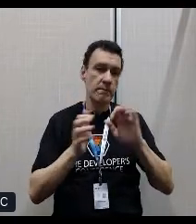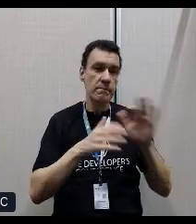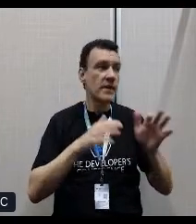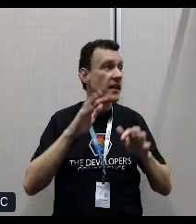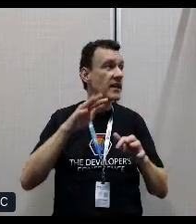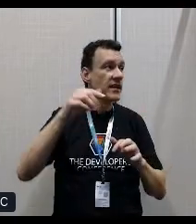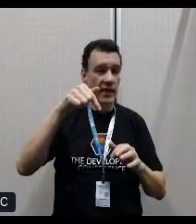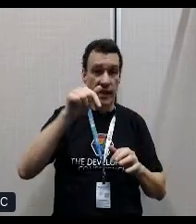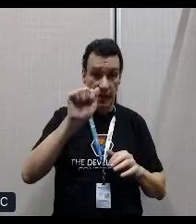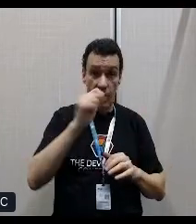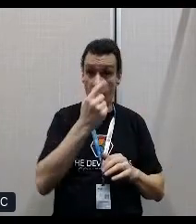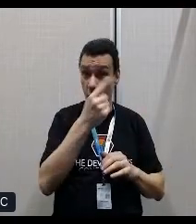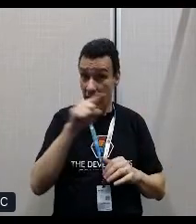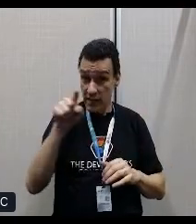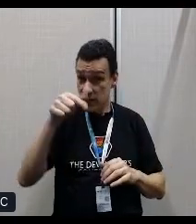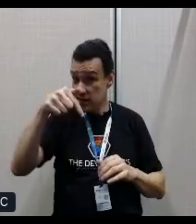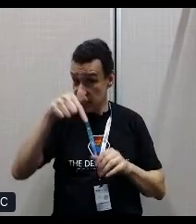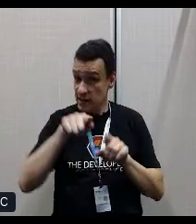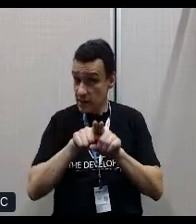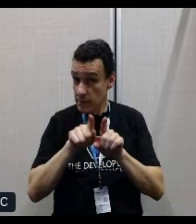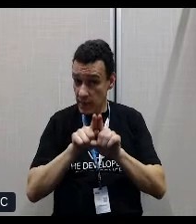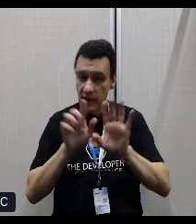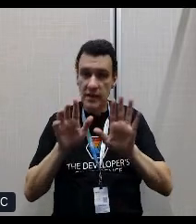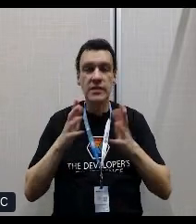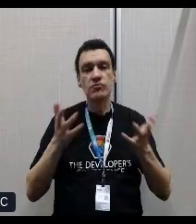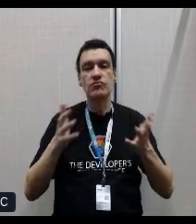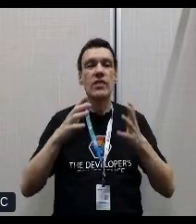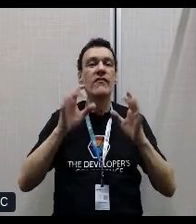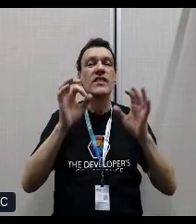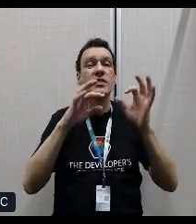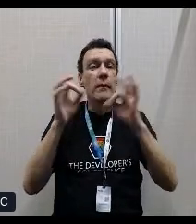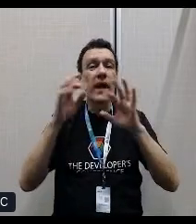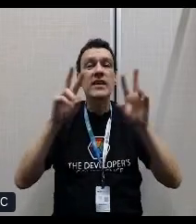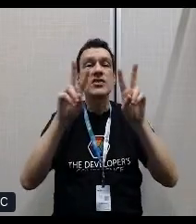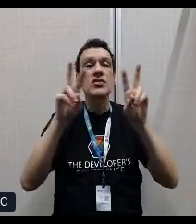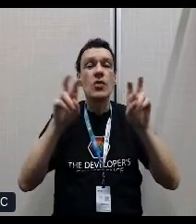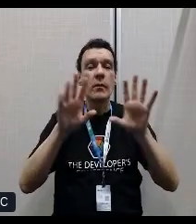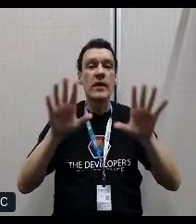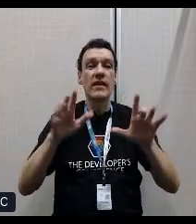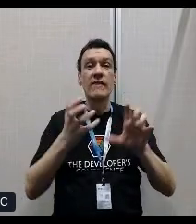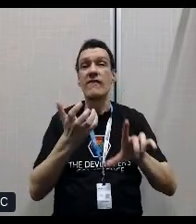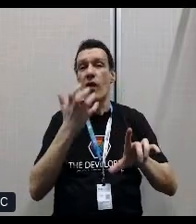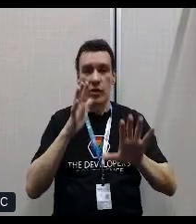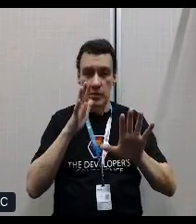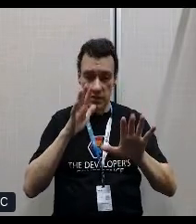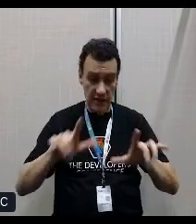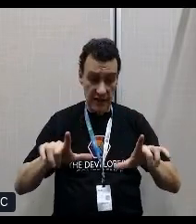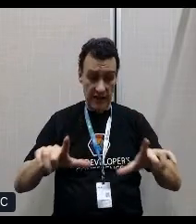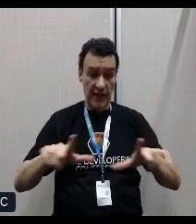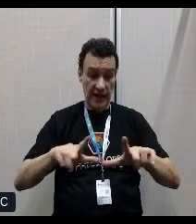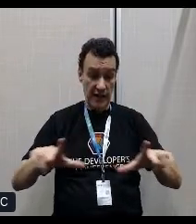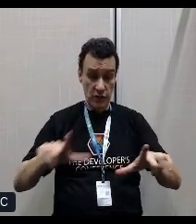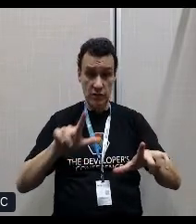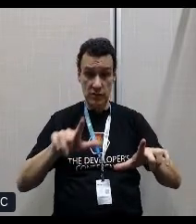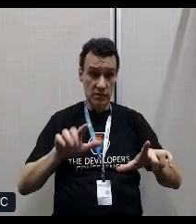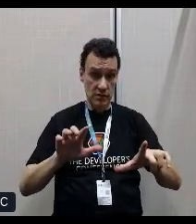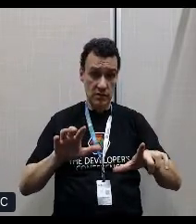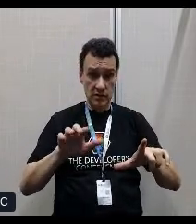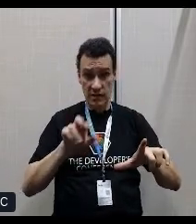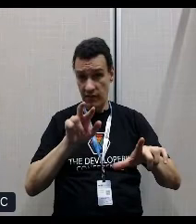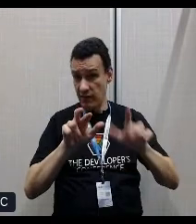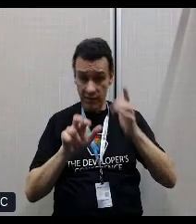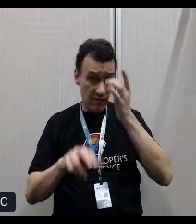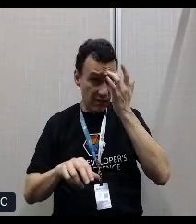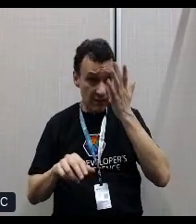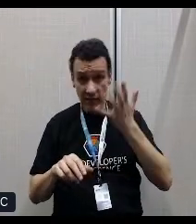também. Então, feedback de foco, você pode ver facilmente o foco do teclado. Os estados visíveis, o estado de todos os elementos é dinâmico.